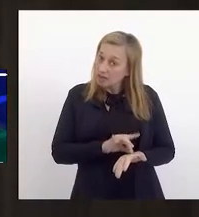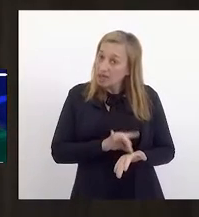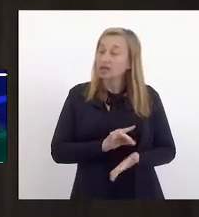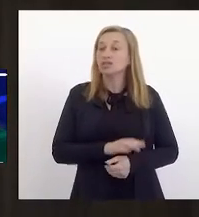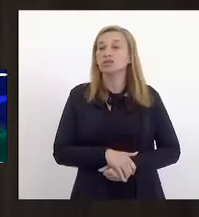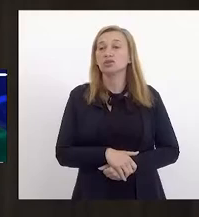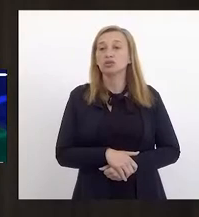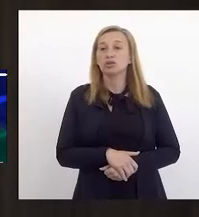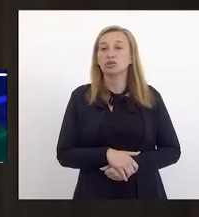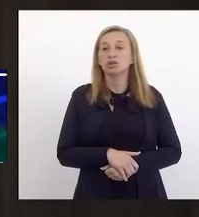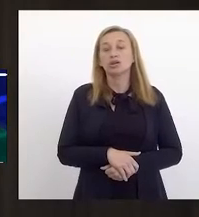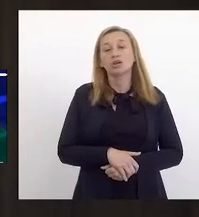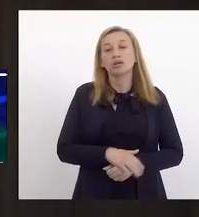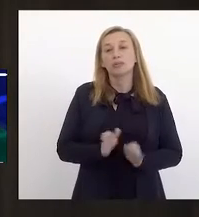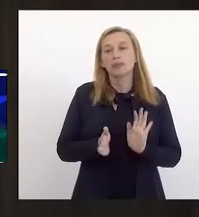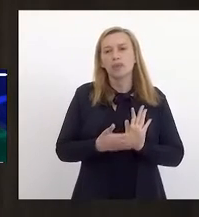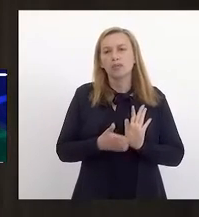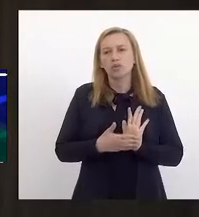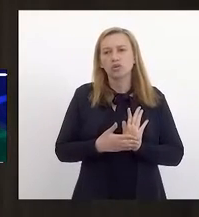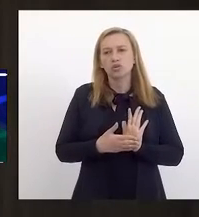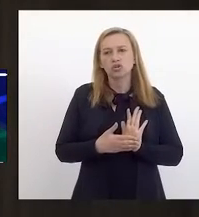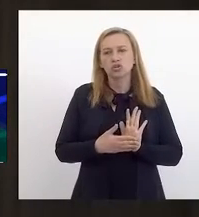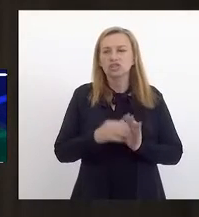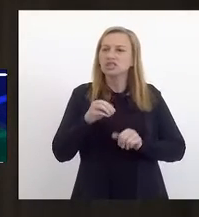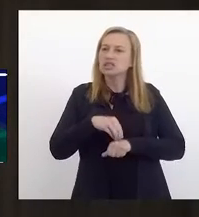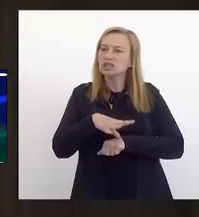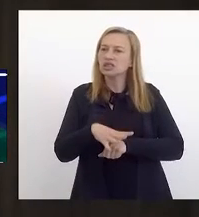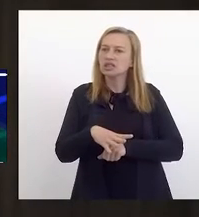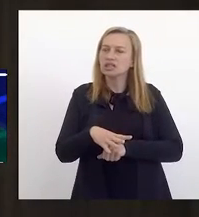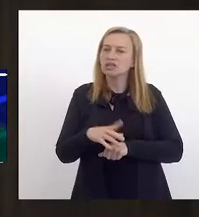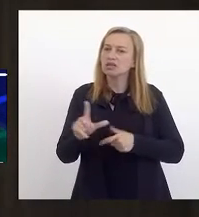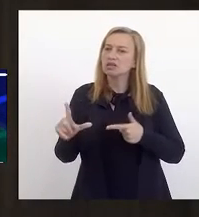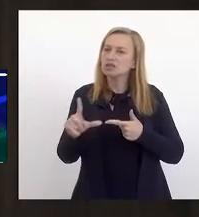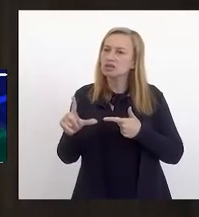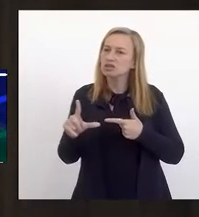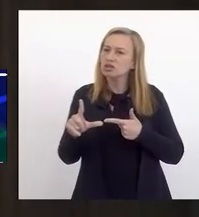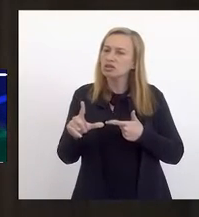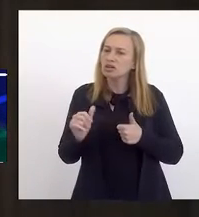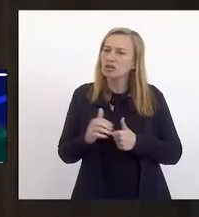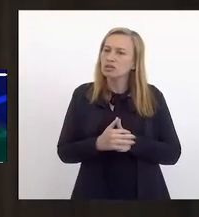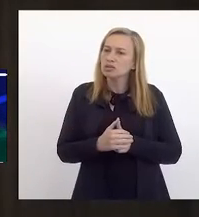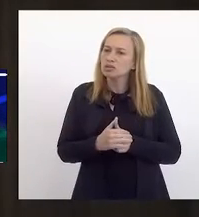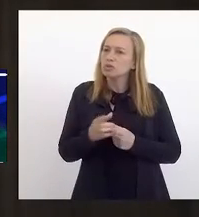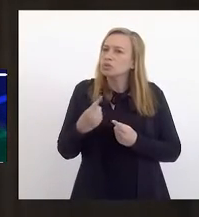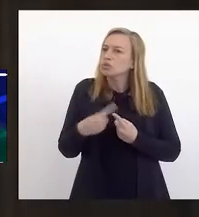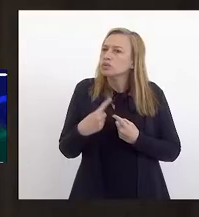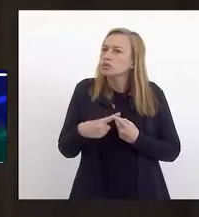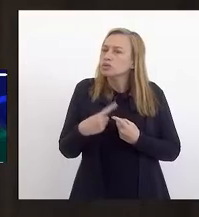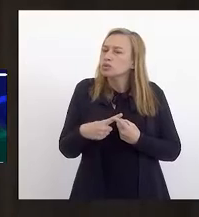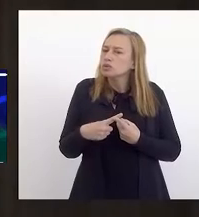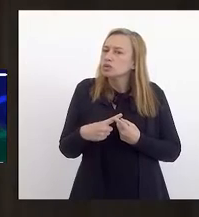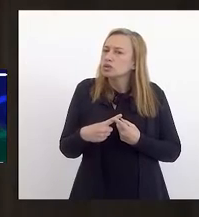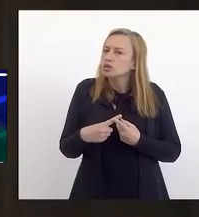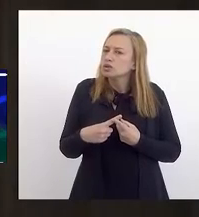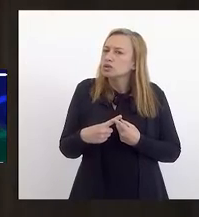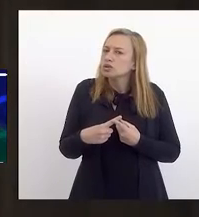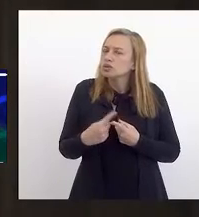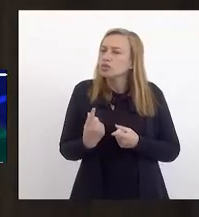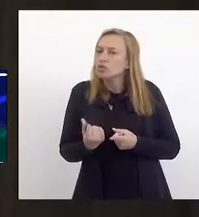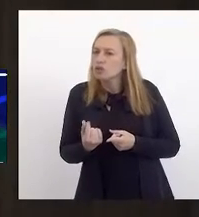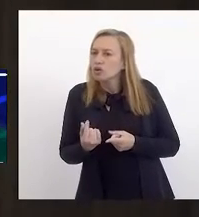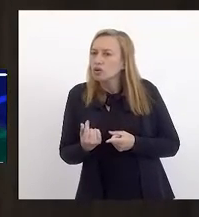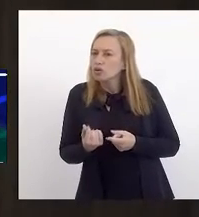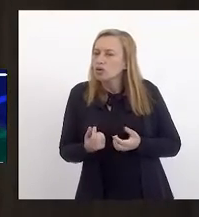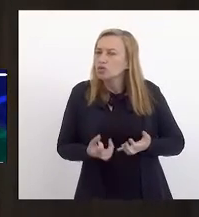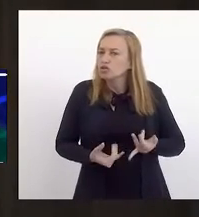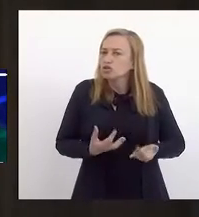verdade, eu propus essa indicação legislativa porque, embora a taxa de incêndio